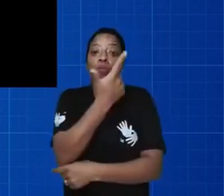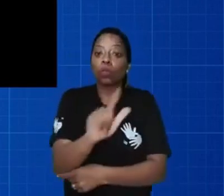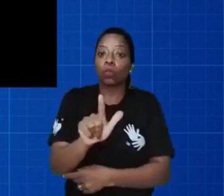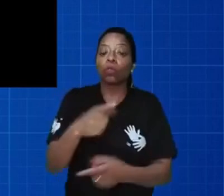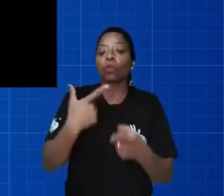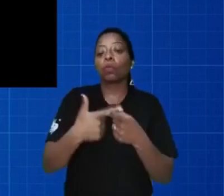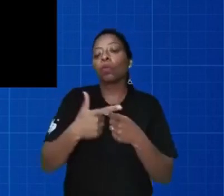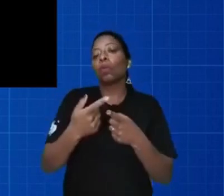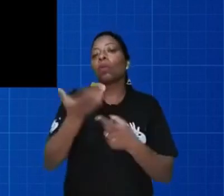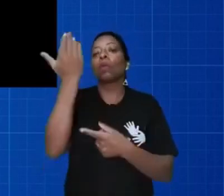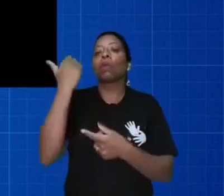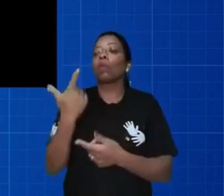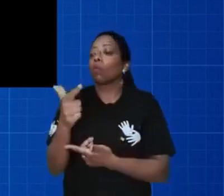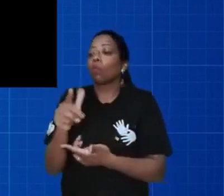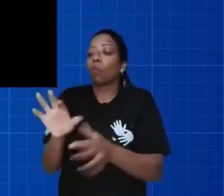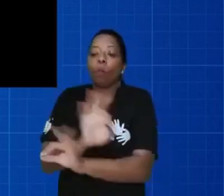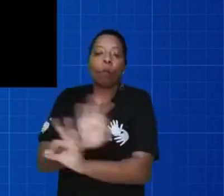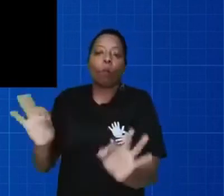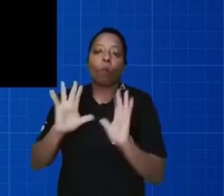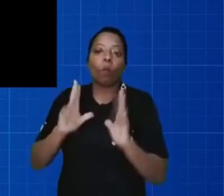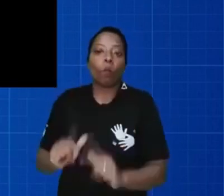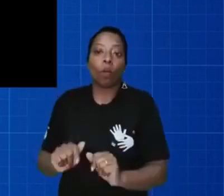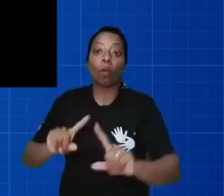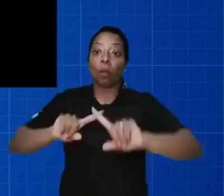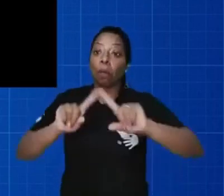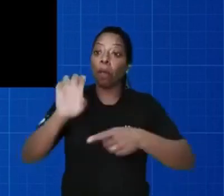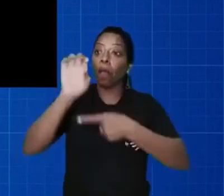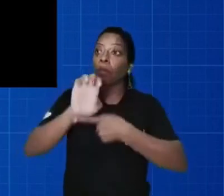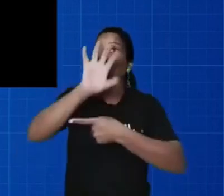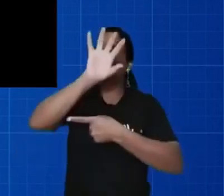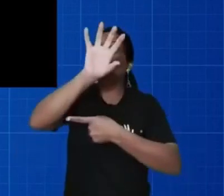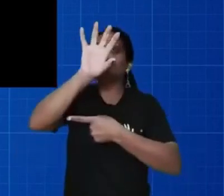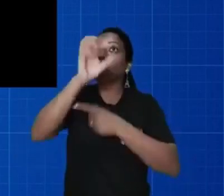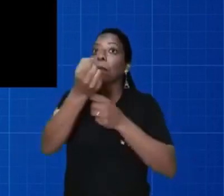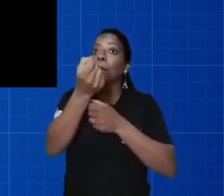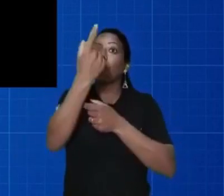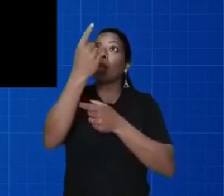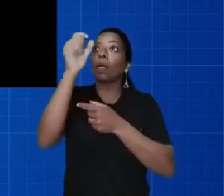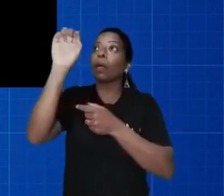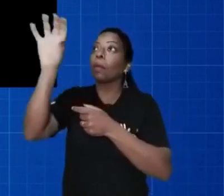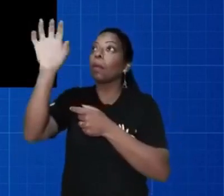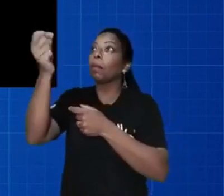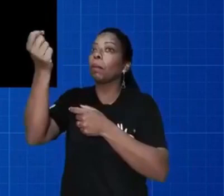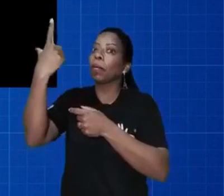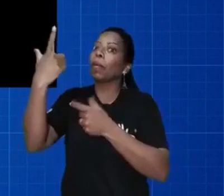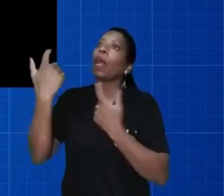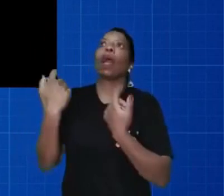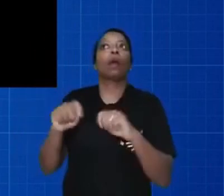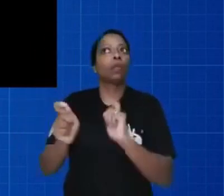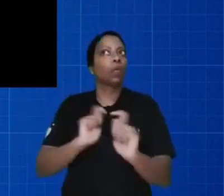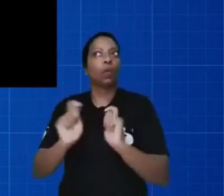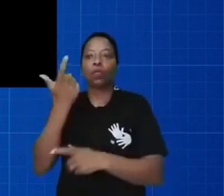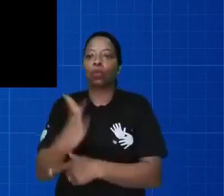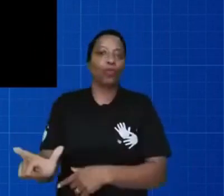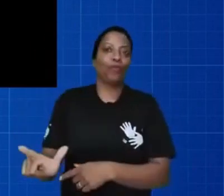para controlar, para que diminuíssem os casos, né? E para a gente tentar eliminar de novo o sarampo do país, porque a intenção